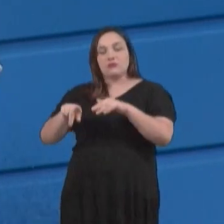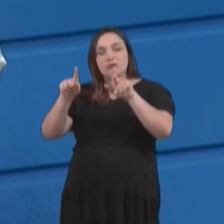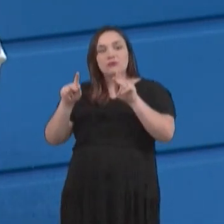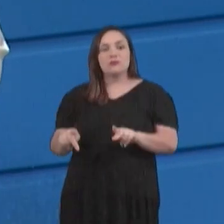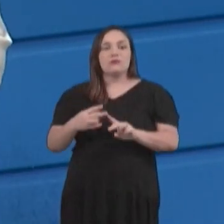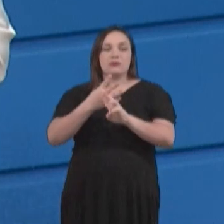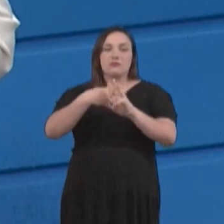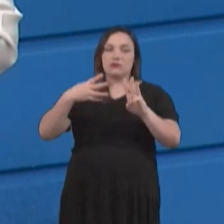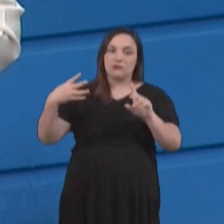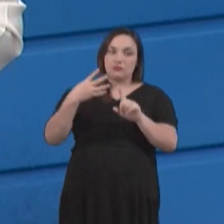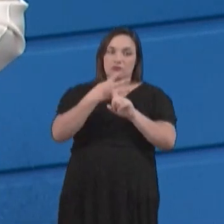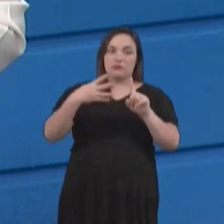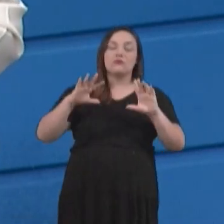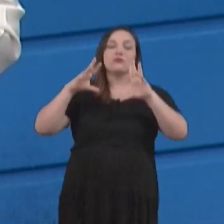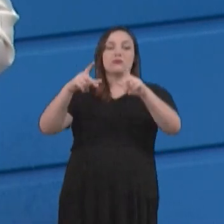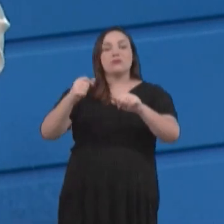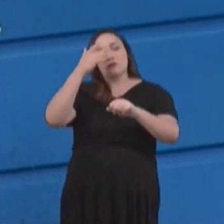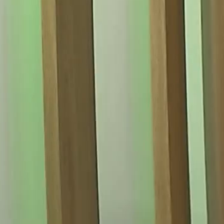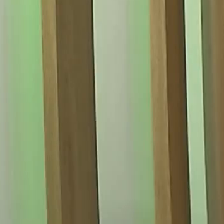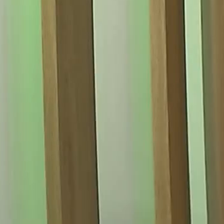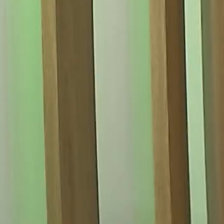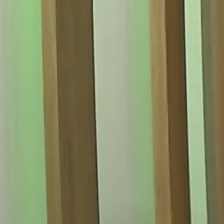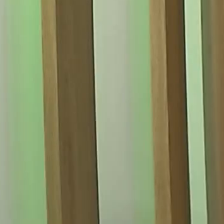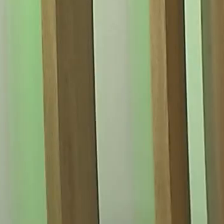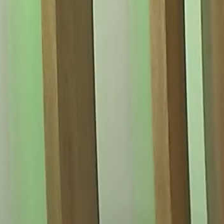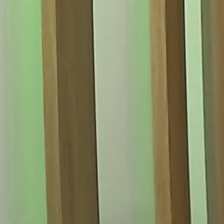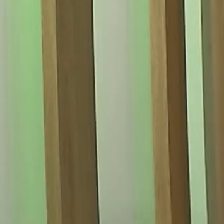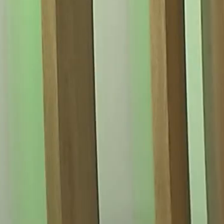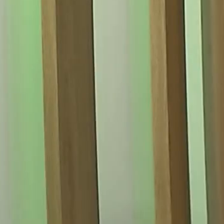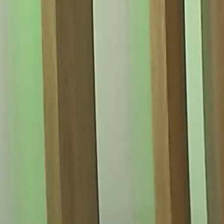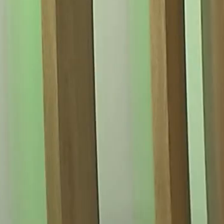todas as pessoas e todas as diversidades.